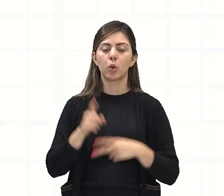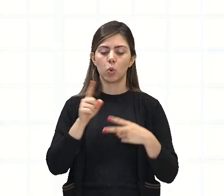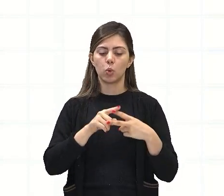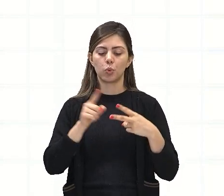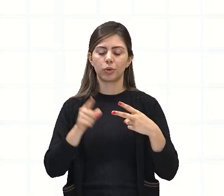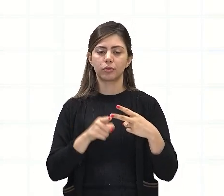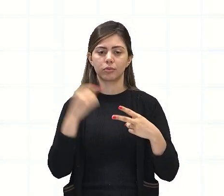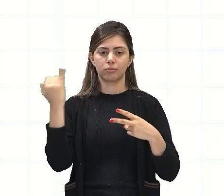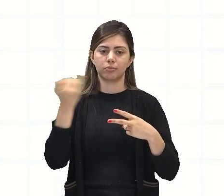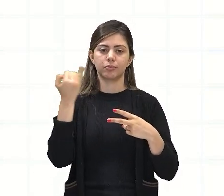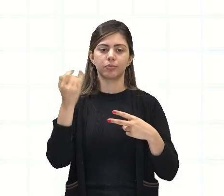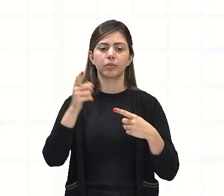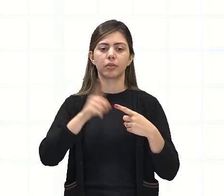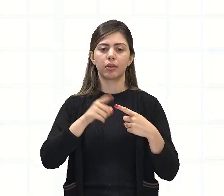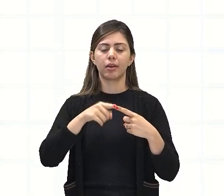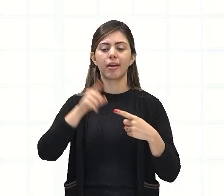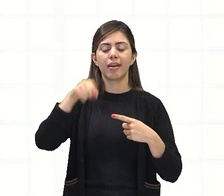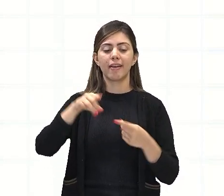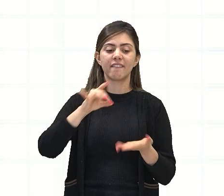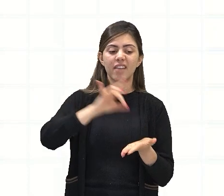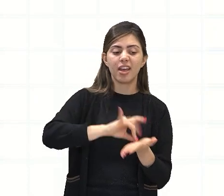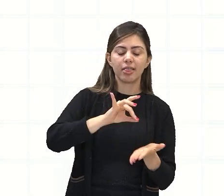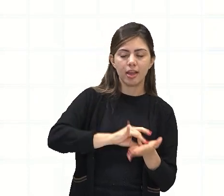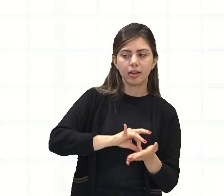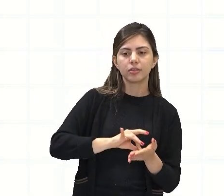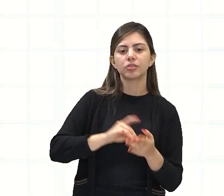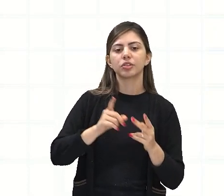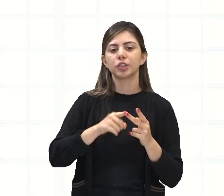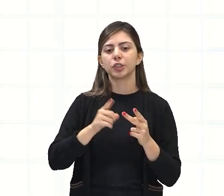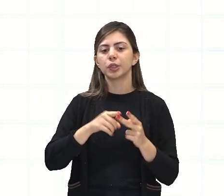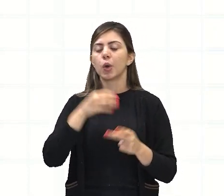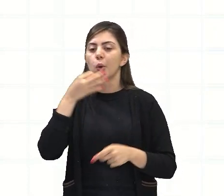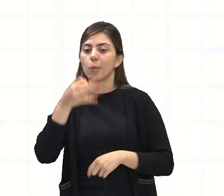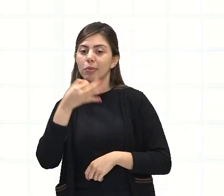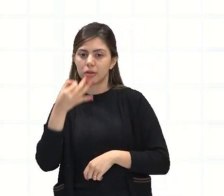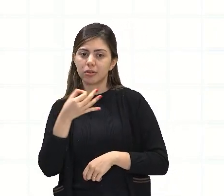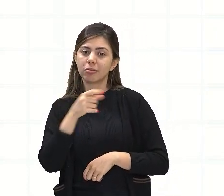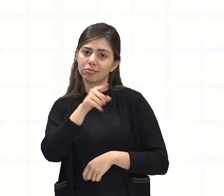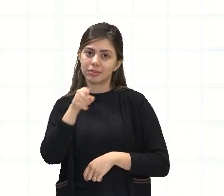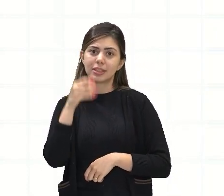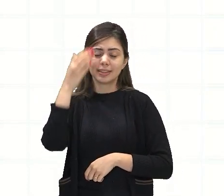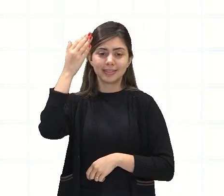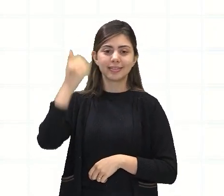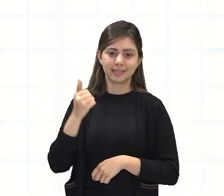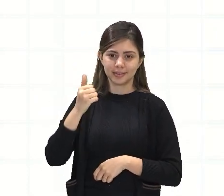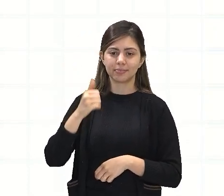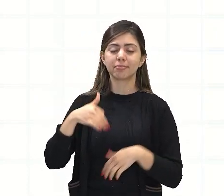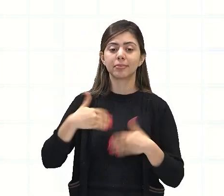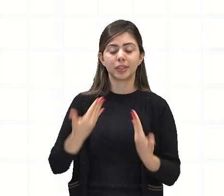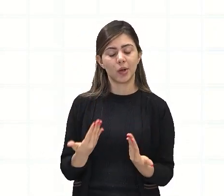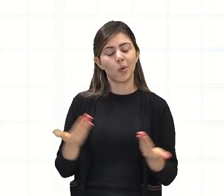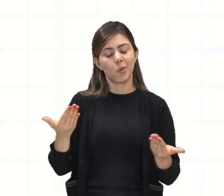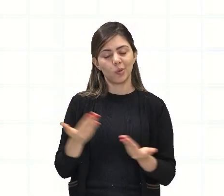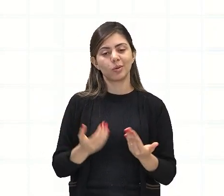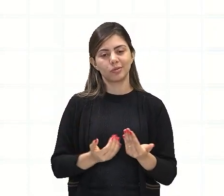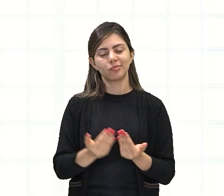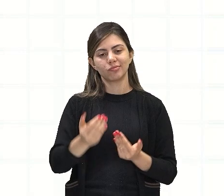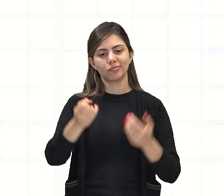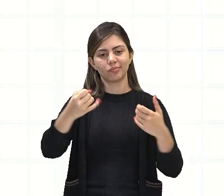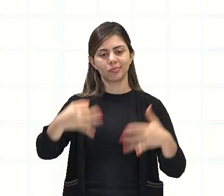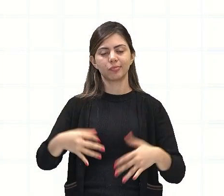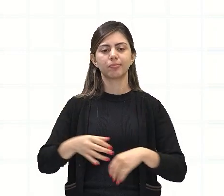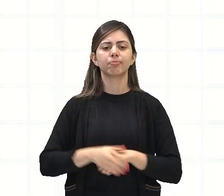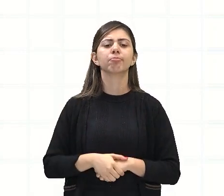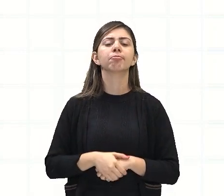básicos, fato e opinião. Eu tenho certeza que você conhece sobre isso. E é por isso que nós vamos discuti-lo aqui na nossa aula. O que é que